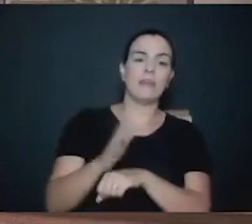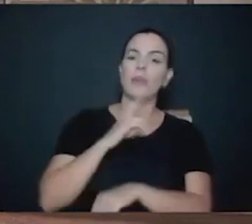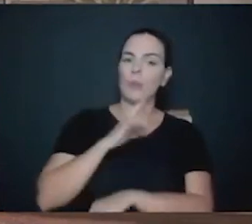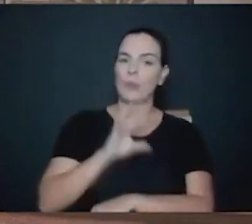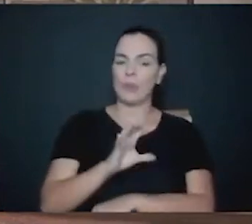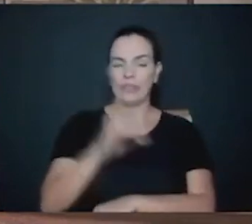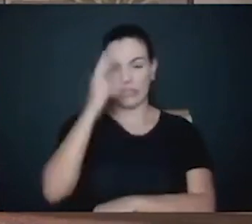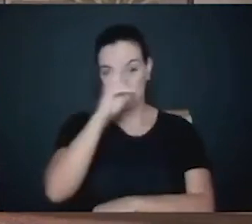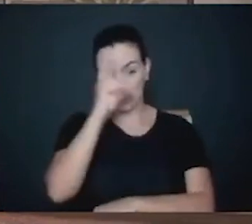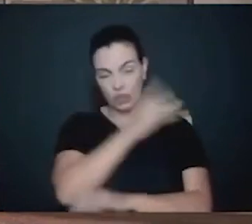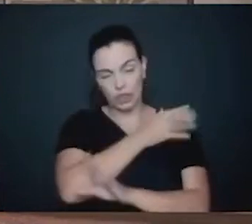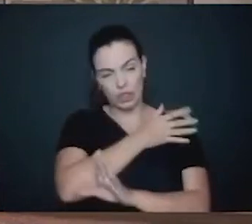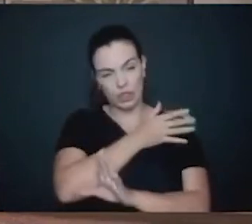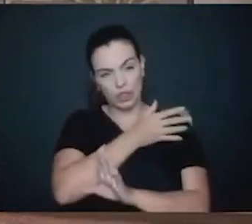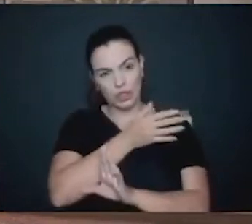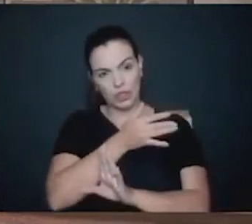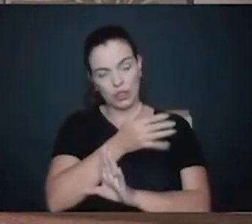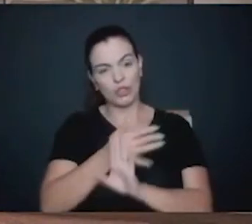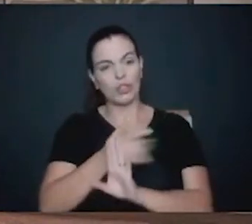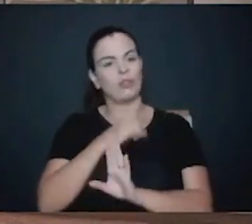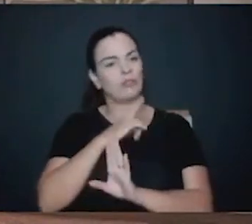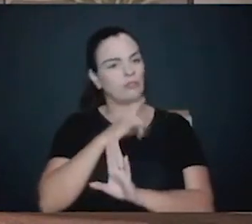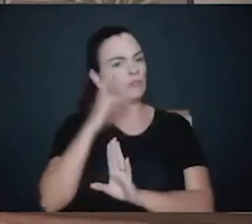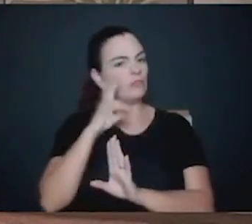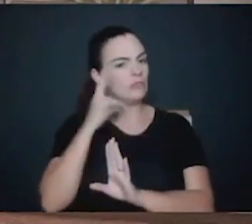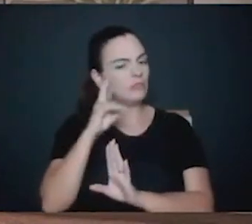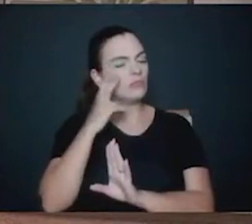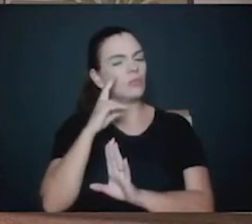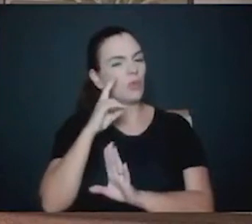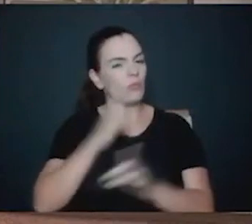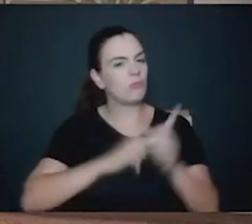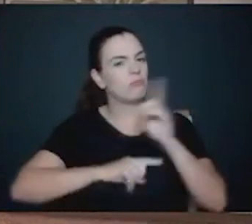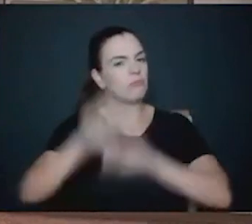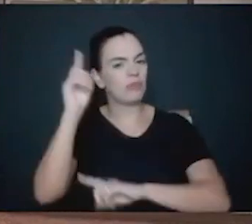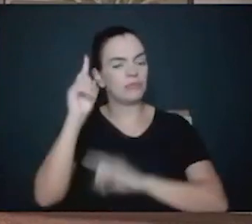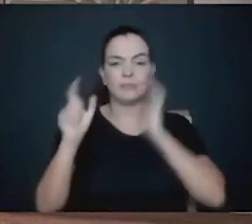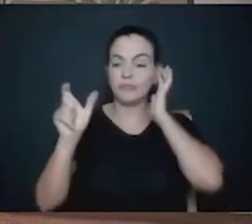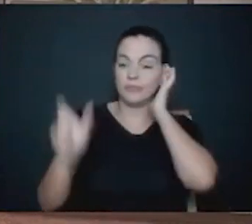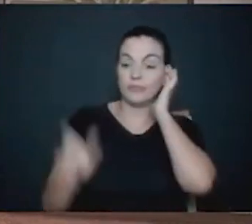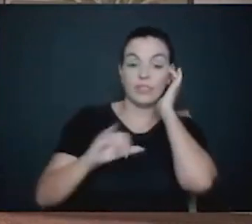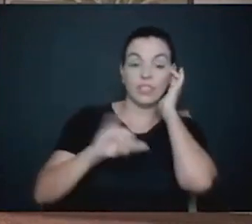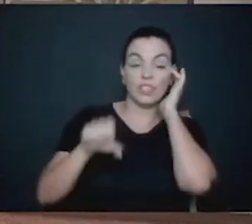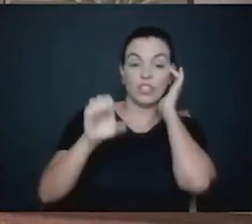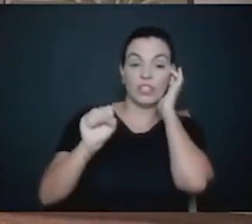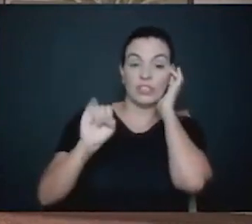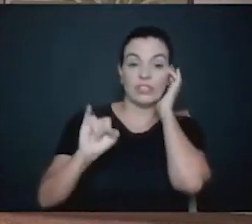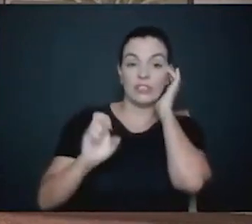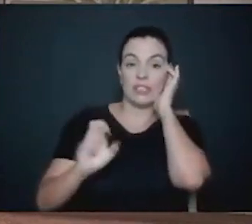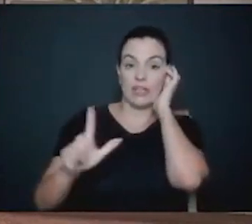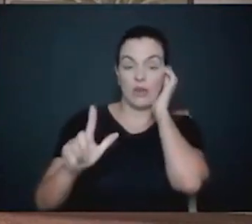uma incrível jornada de sucesso. Criado pelo empresário curitibano Gisele Rosa, que também